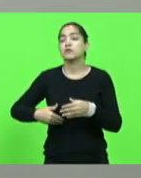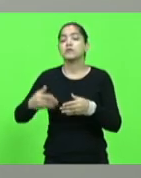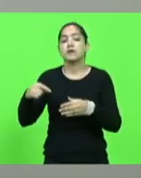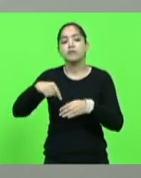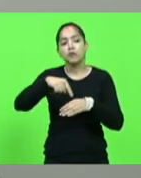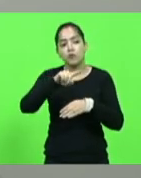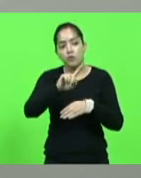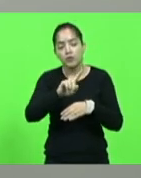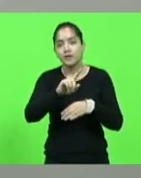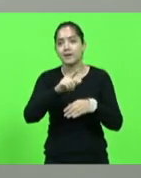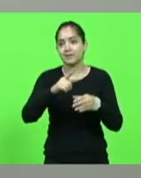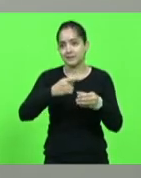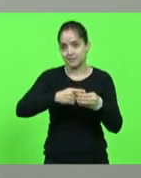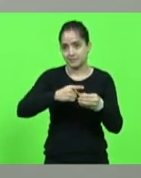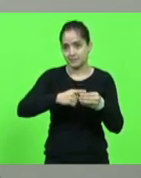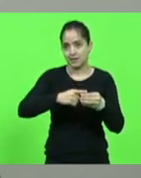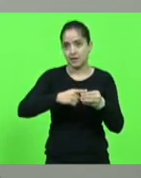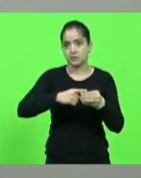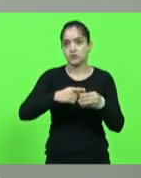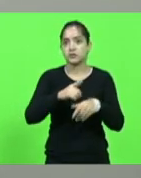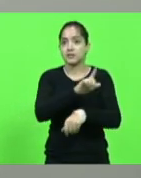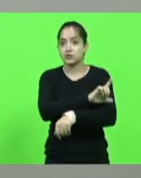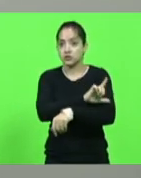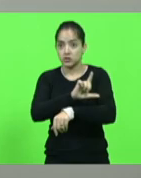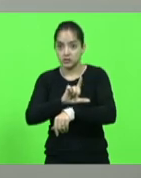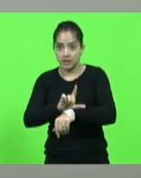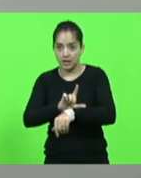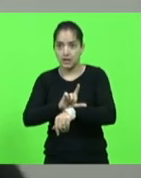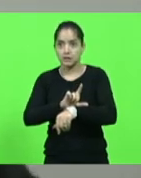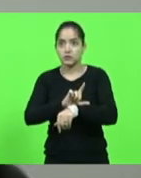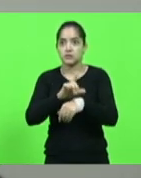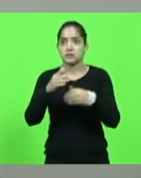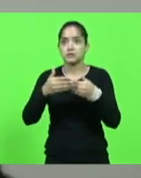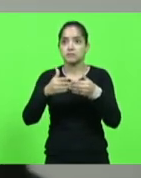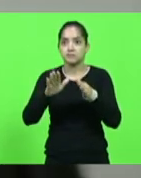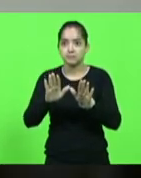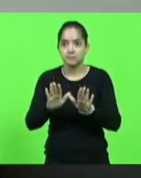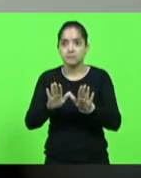de abrir um processo de licitação para contratação,